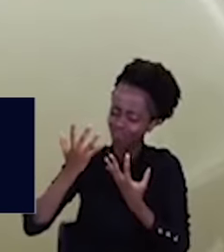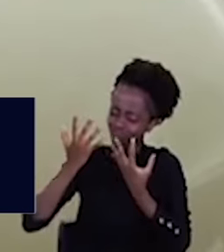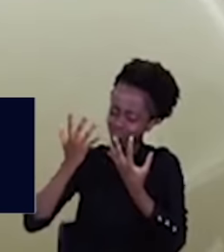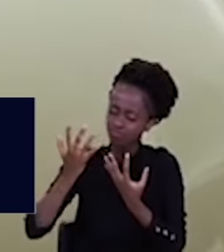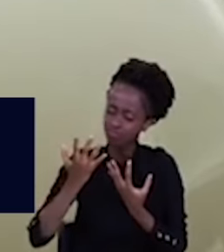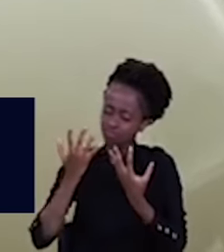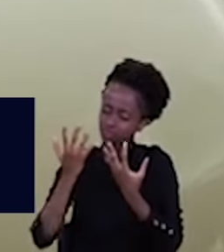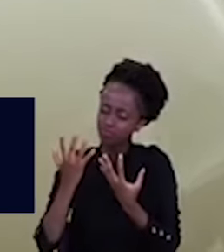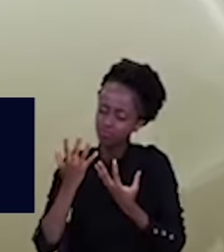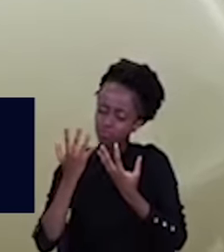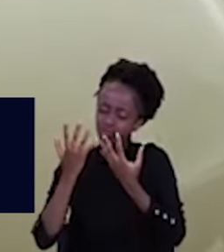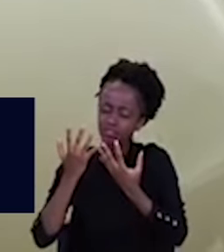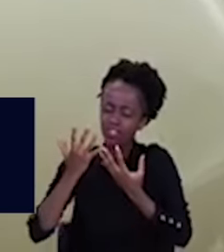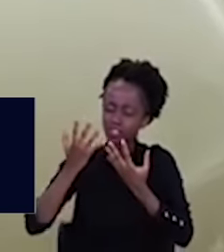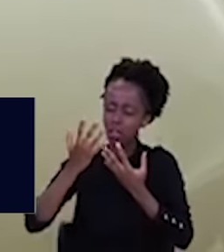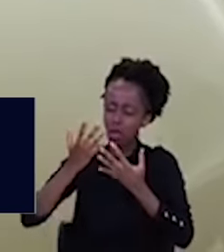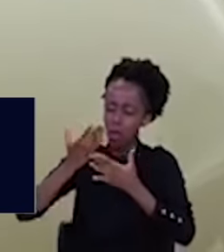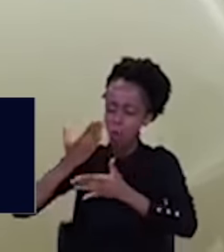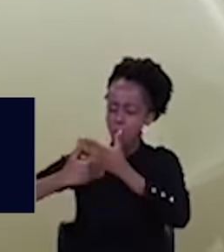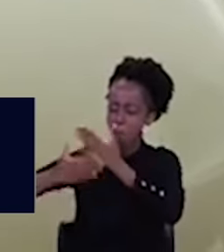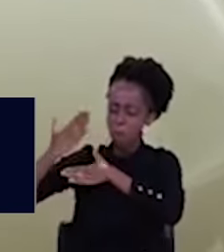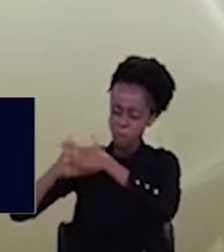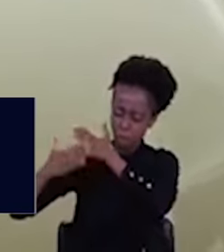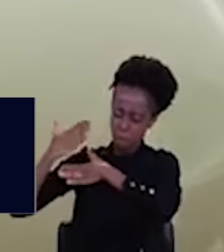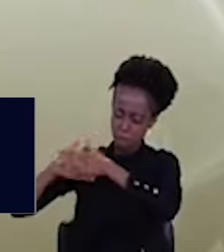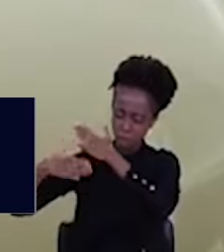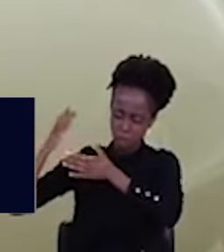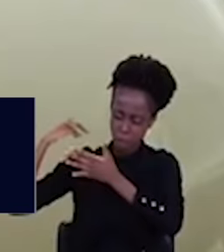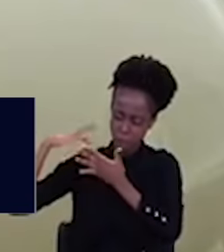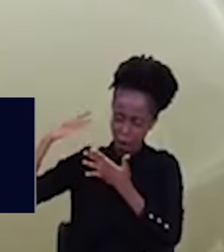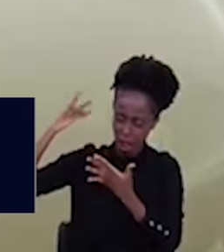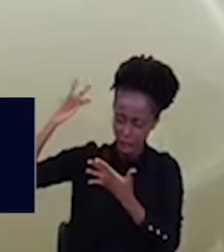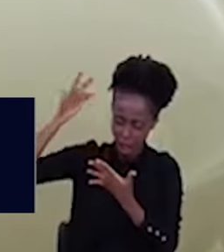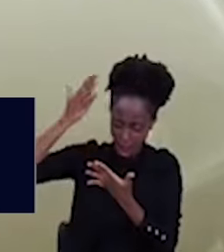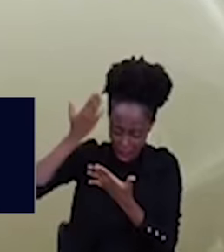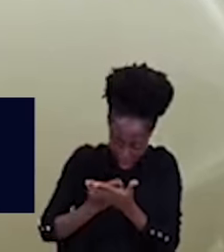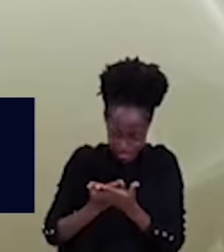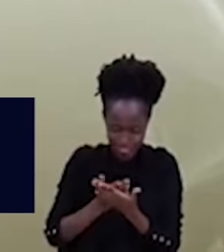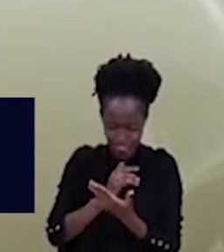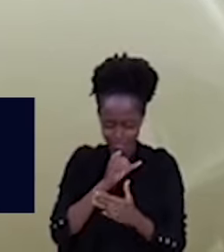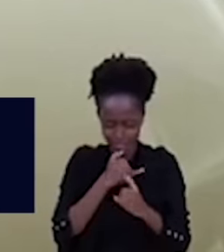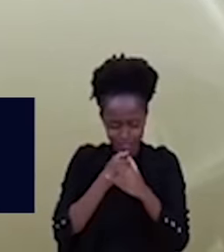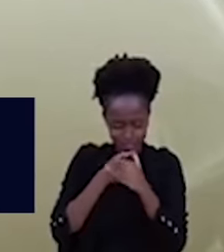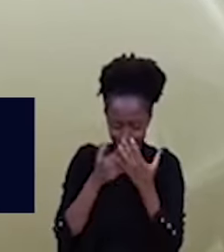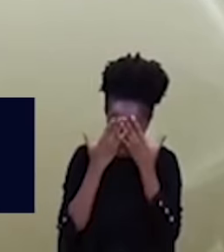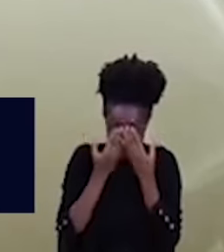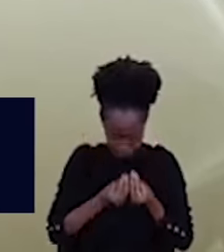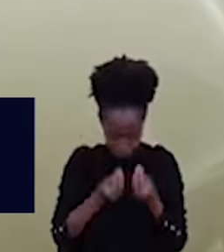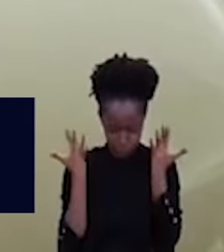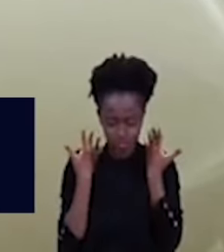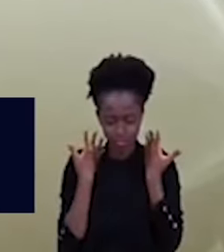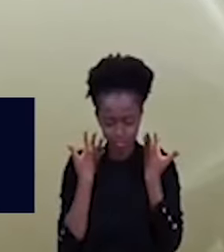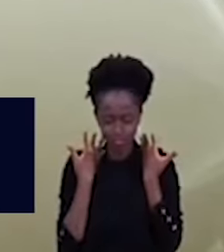novo. Apagar esse passado triste. Apagar esse passado triste. Do meu coração. Do